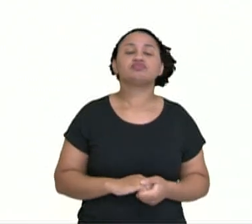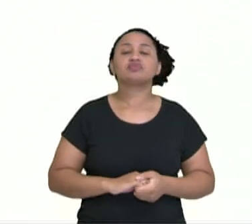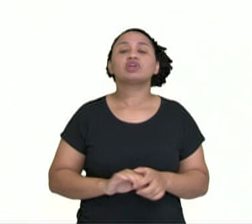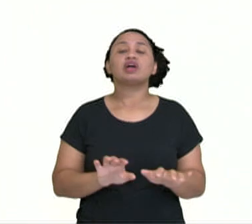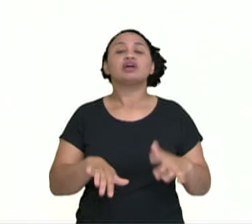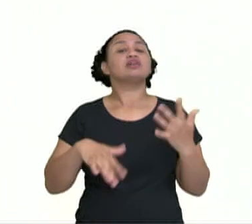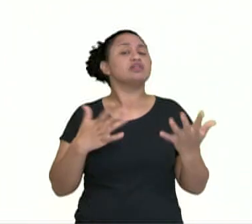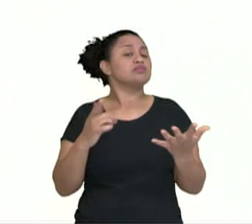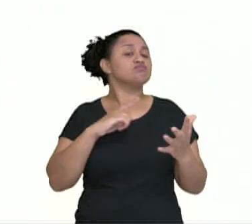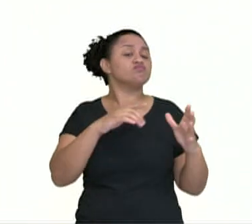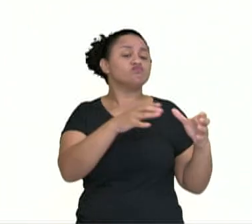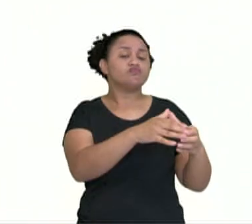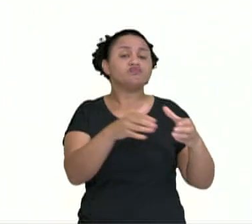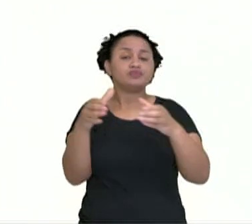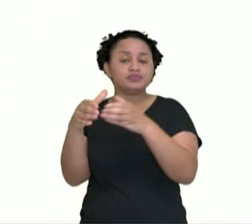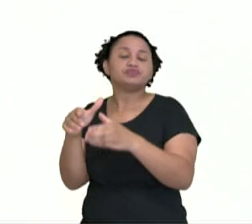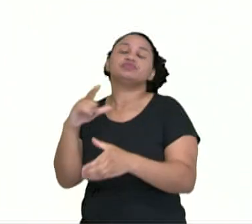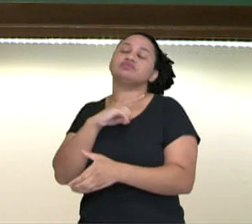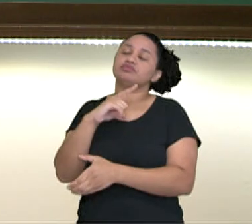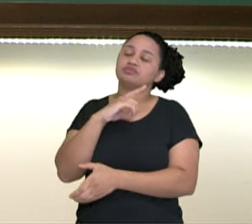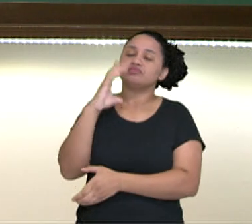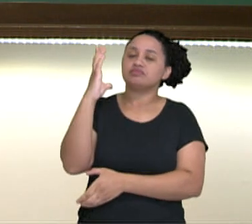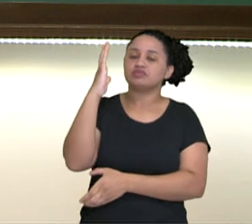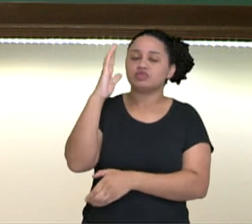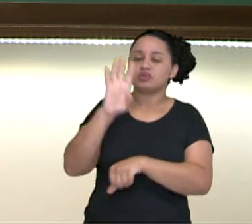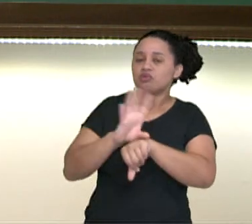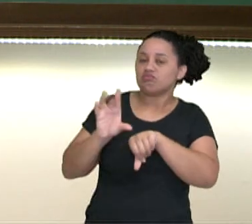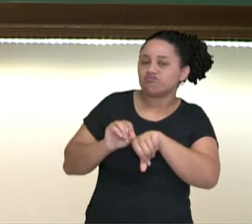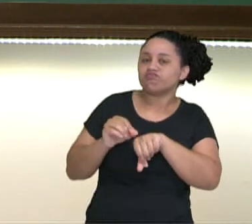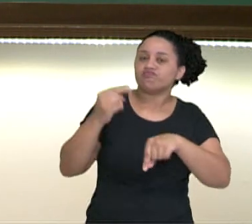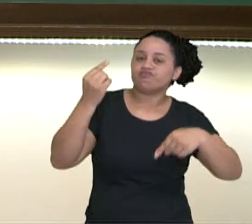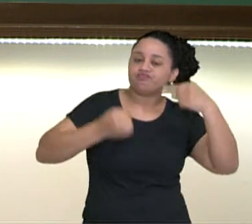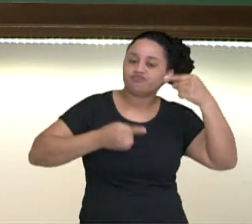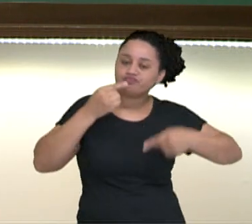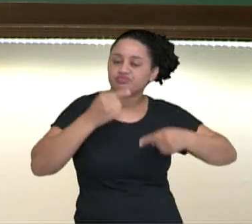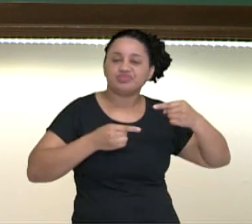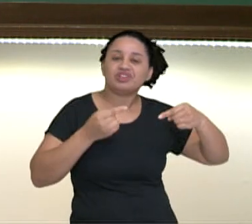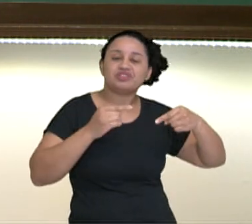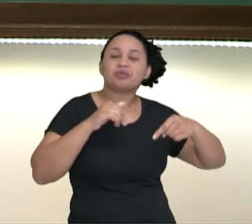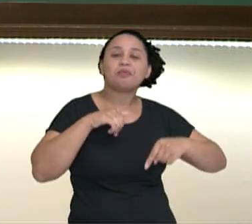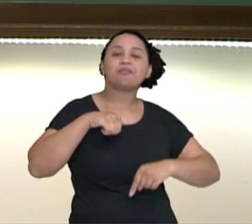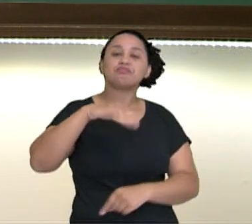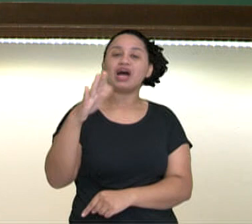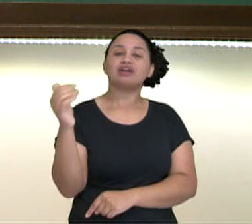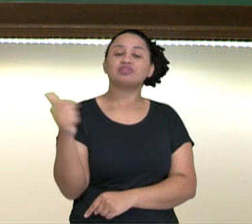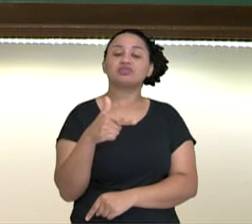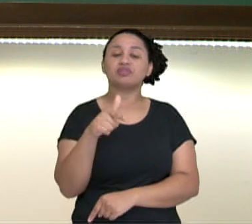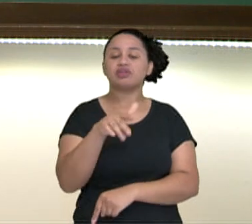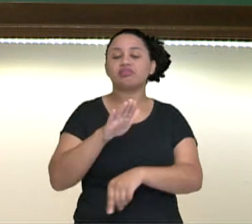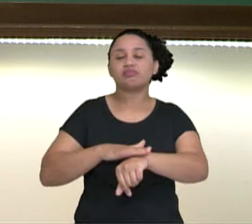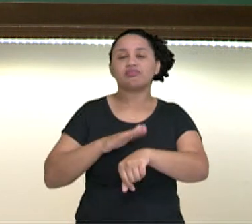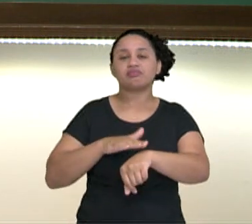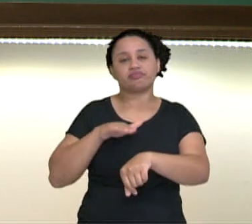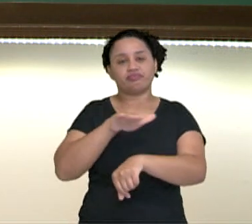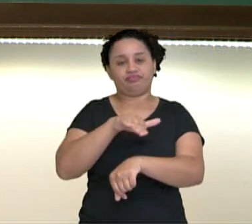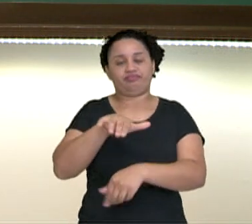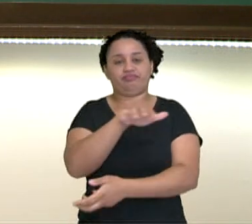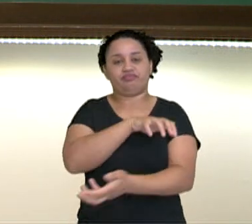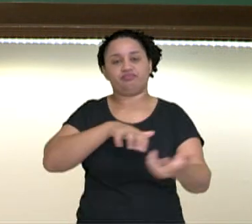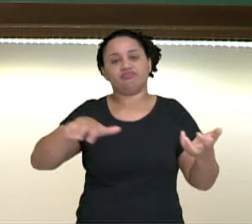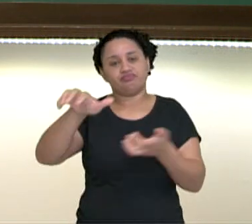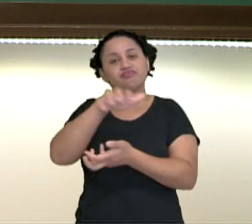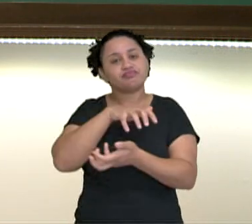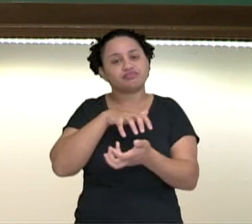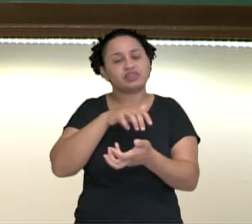tinham então uma noção política que estava além do que se vivia naquele momento da Revolução Puritana, né?